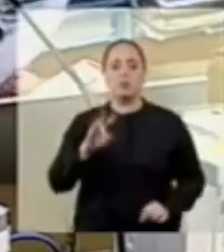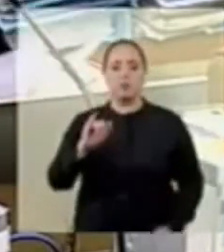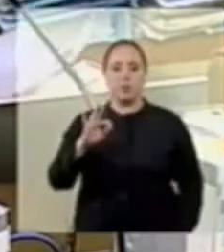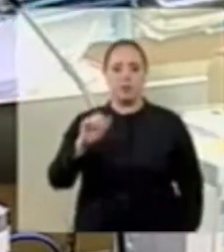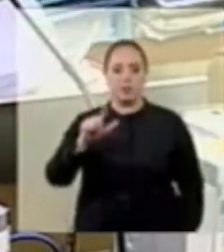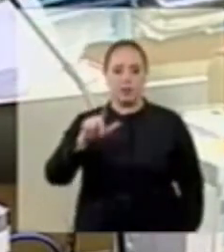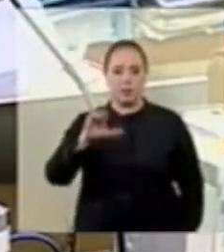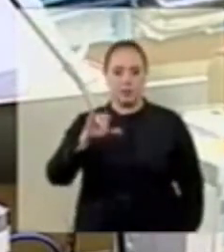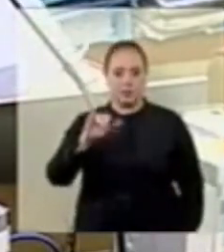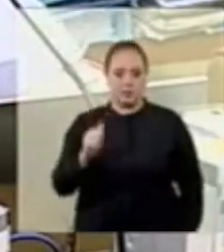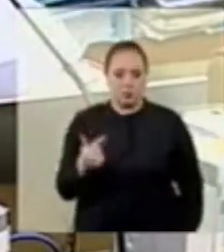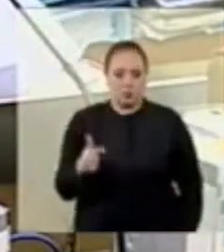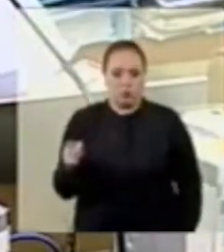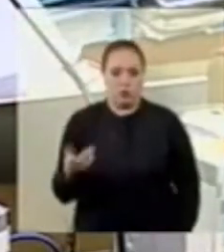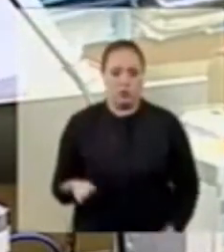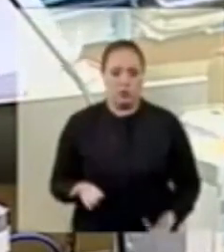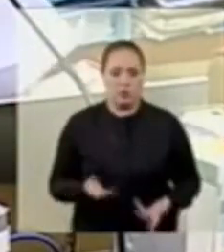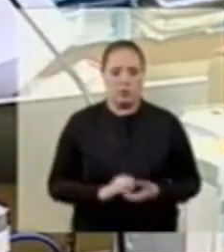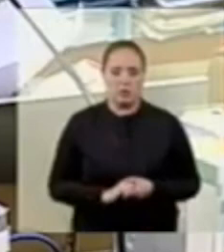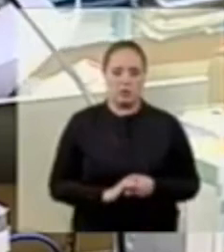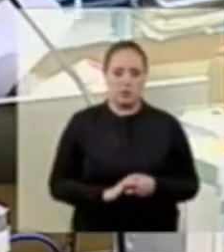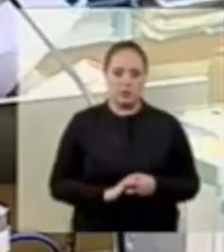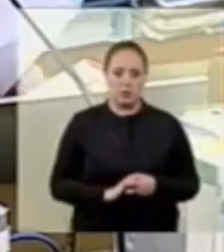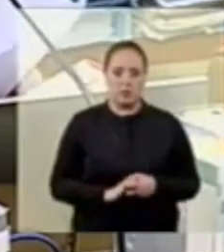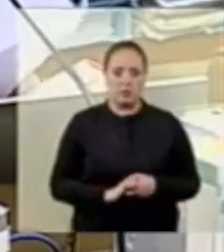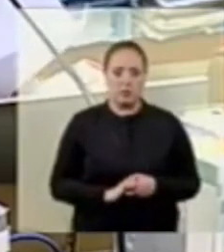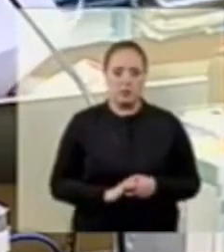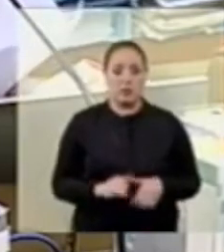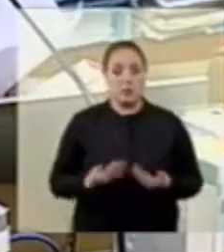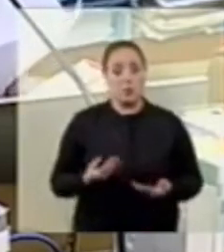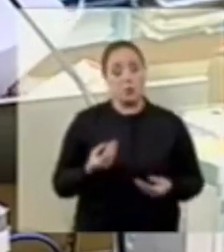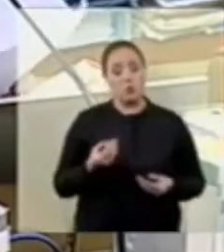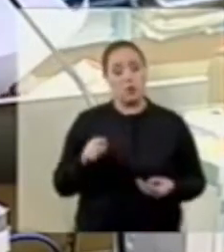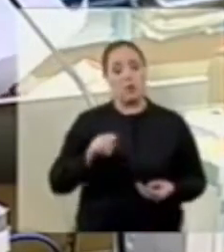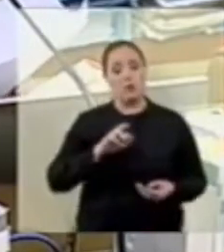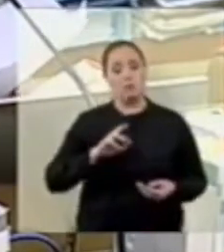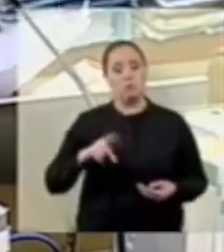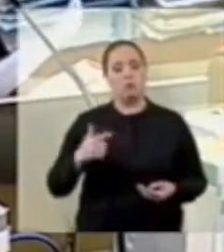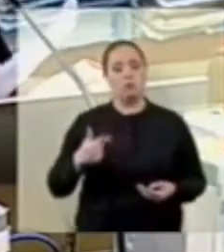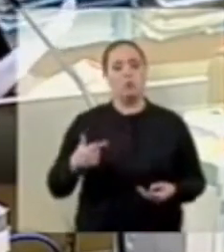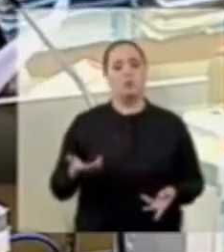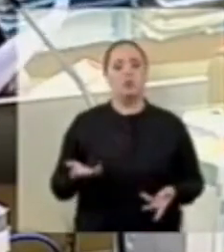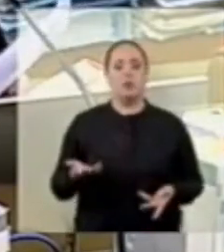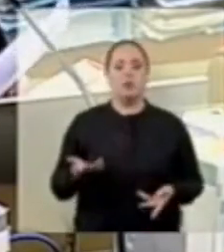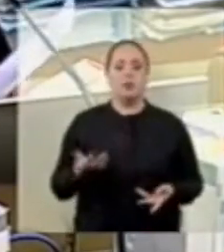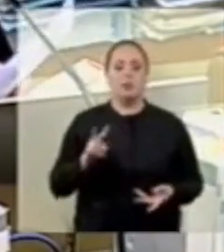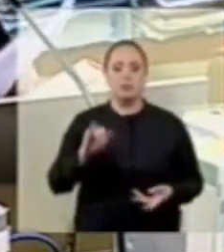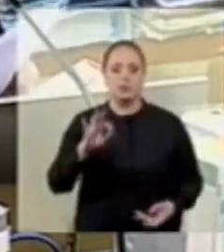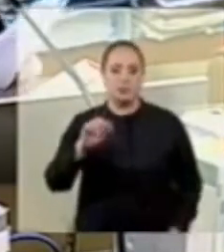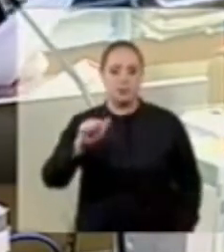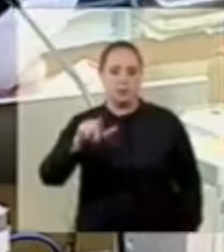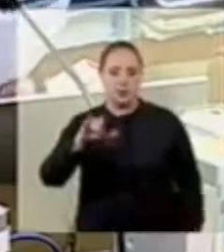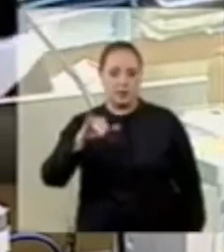que houve de tal sorte que como ele não era vitaliciados eu